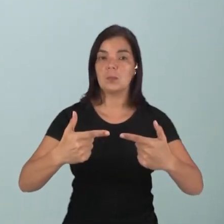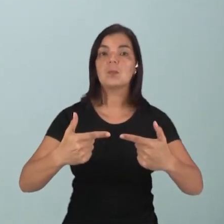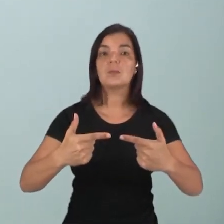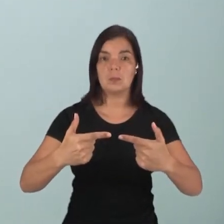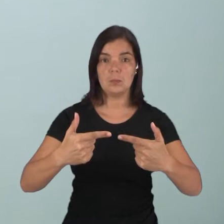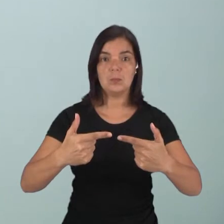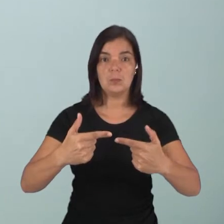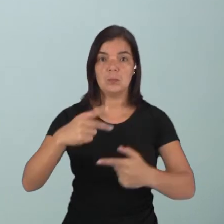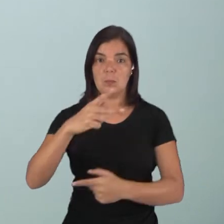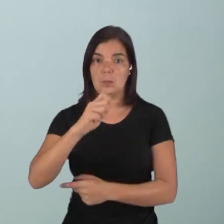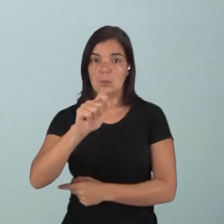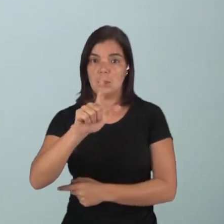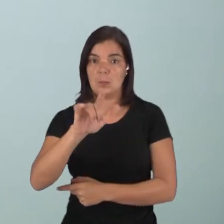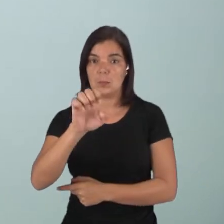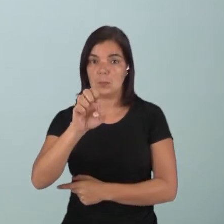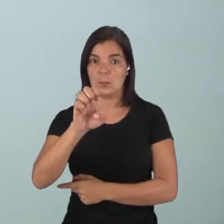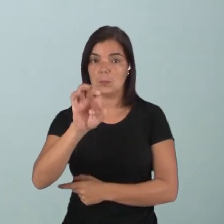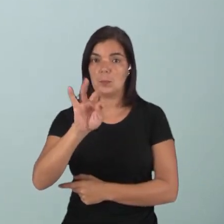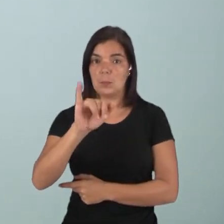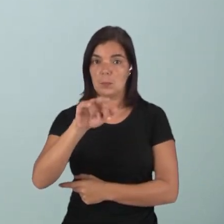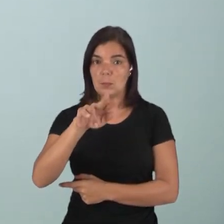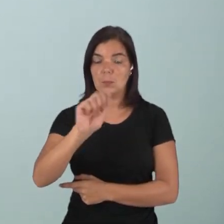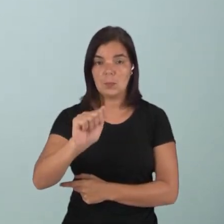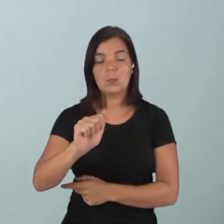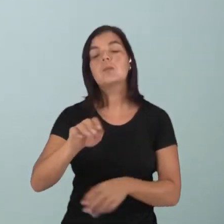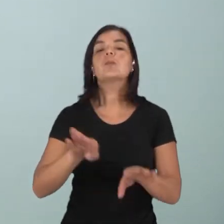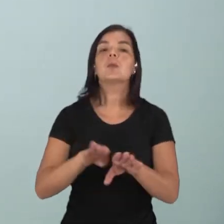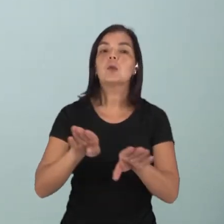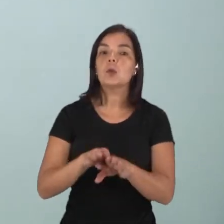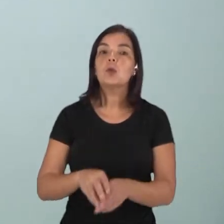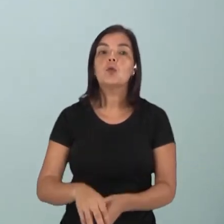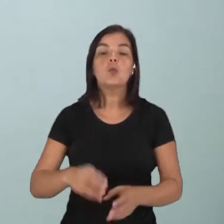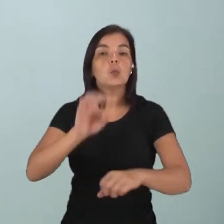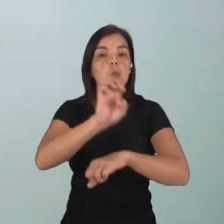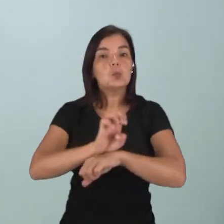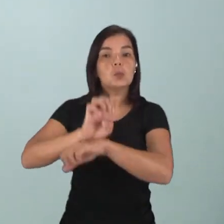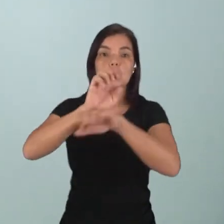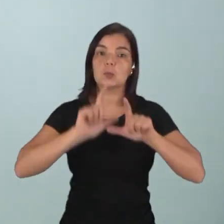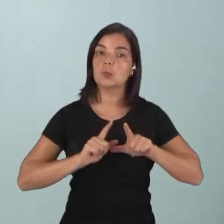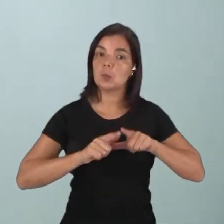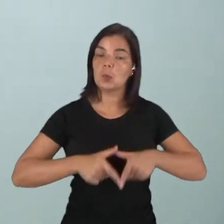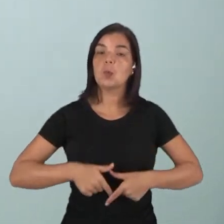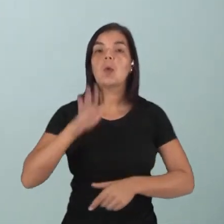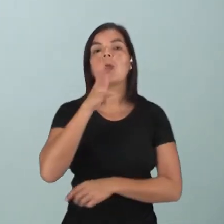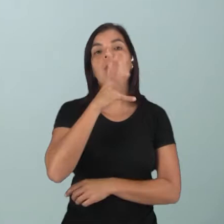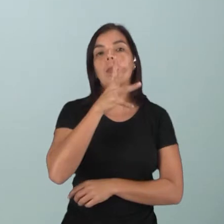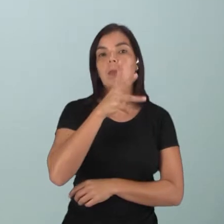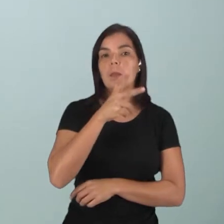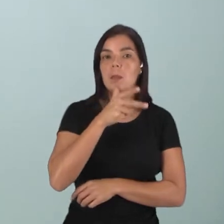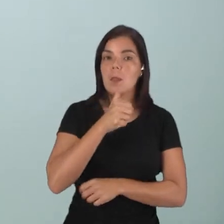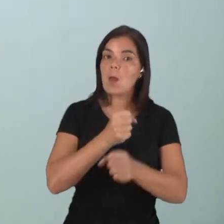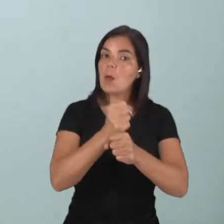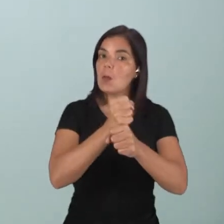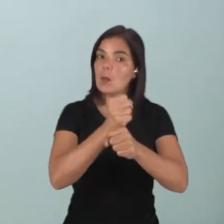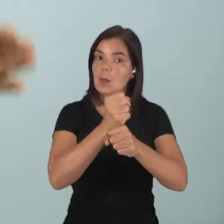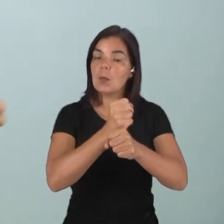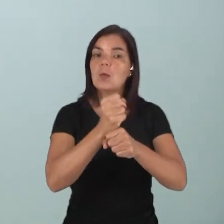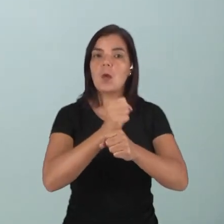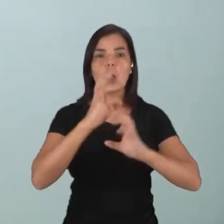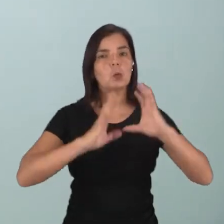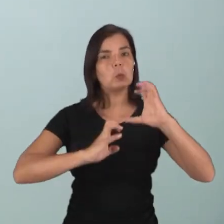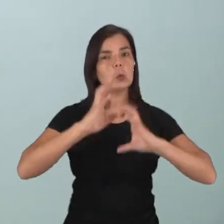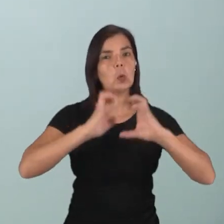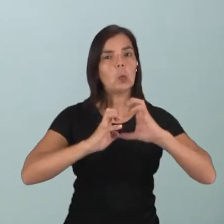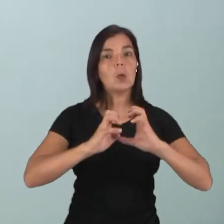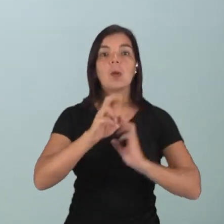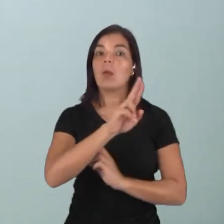entre a Palestina e os estados de Israel dura por muitos anos, né? E aí ali o conflito é em nome